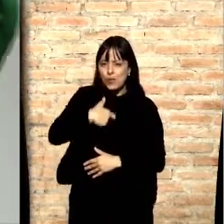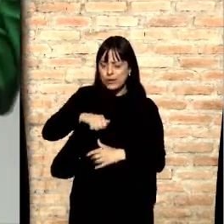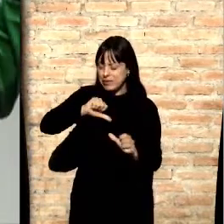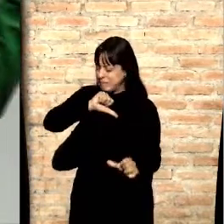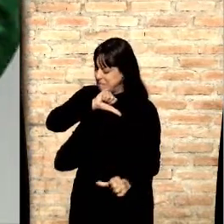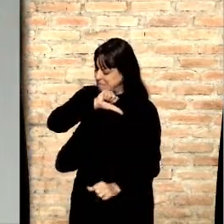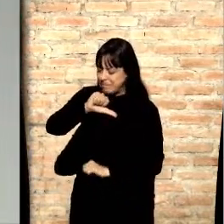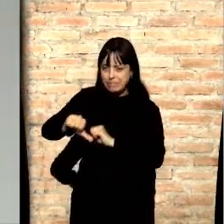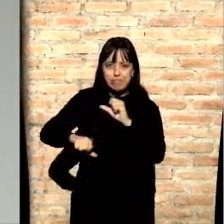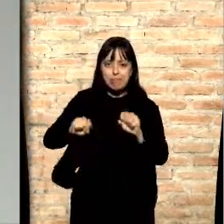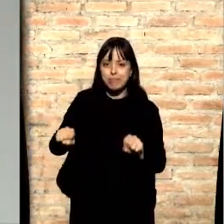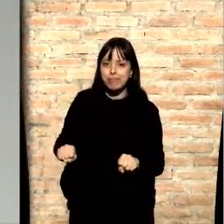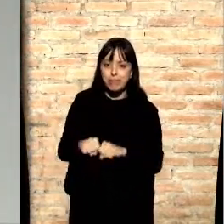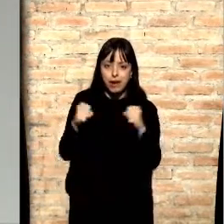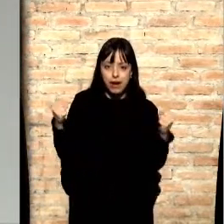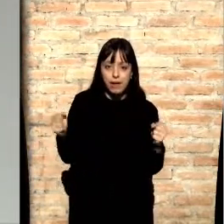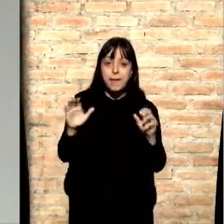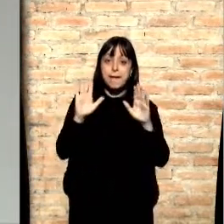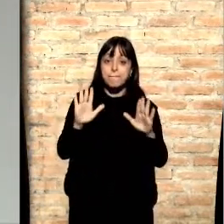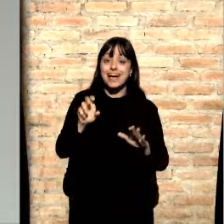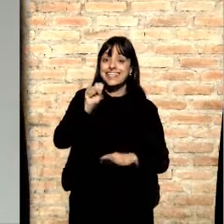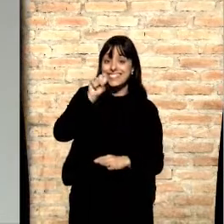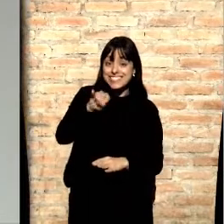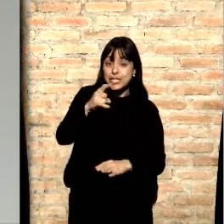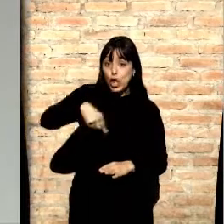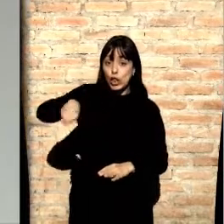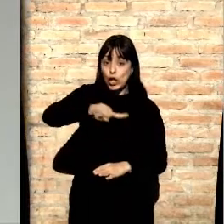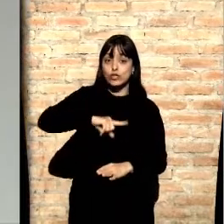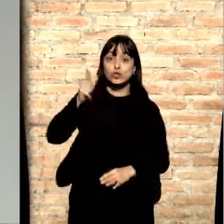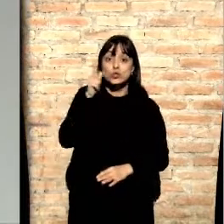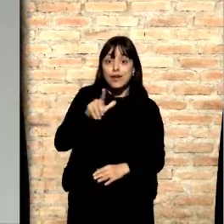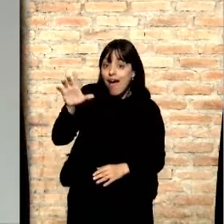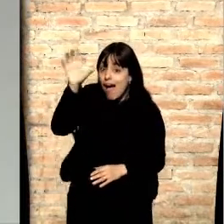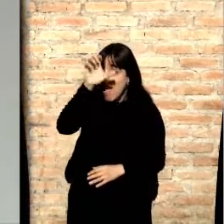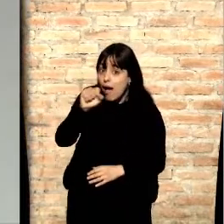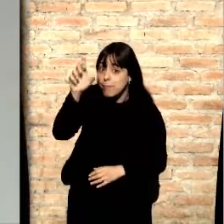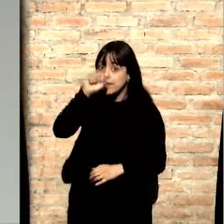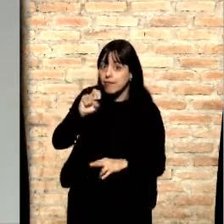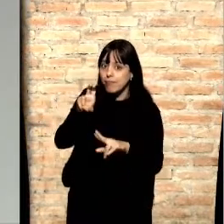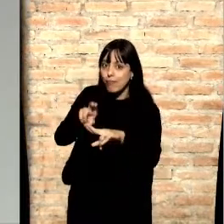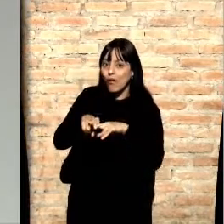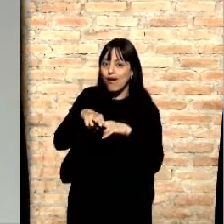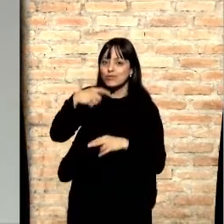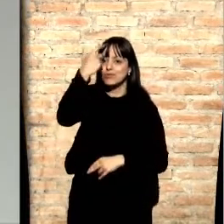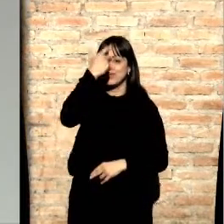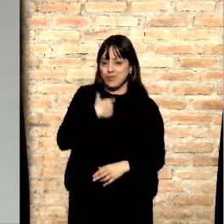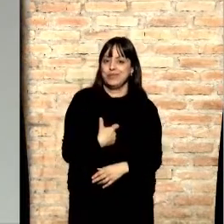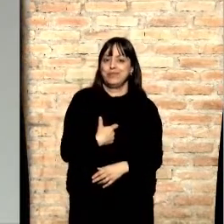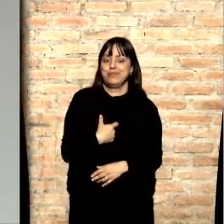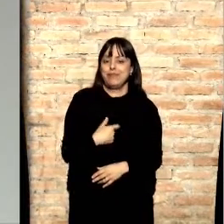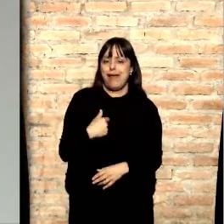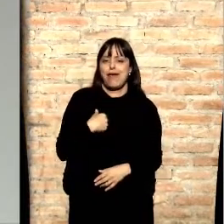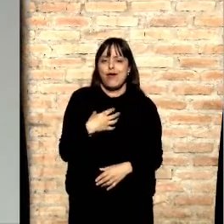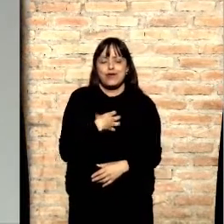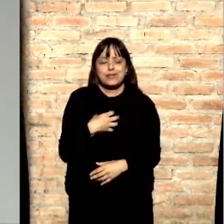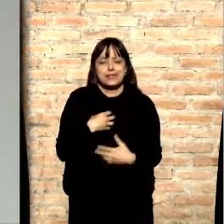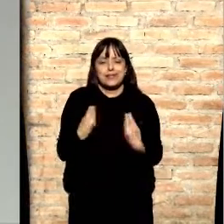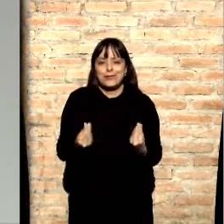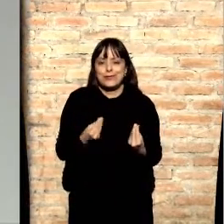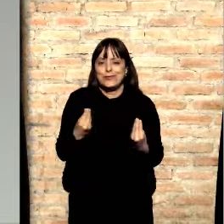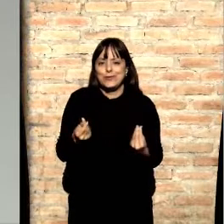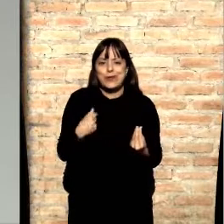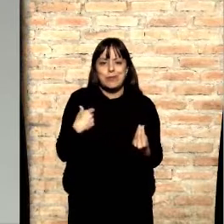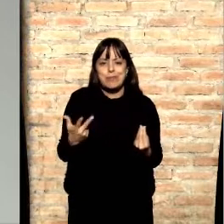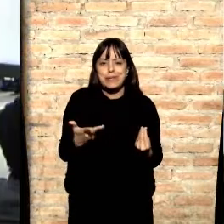mas se a gente conseguir fazer um caldo com ela e eu sinto que pelo que eu tenho visto aí lu